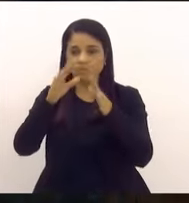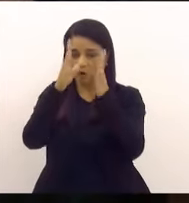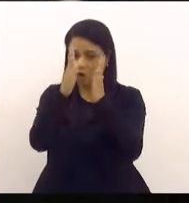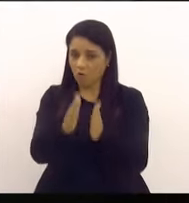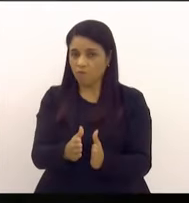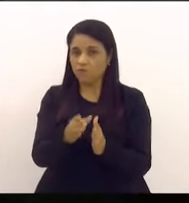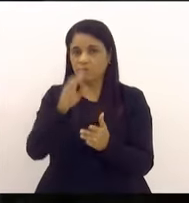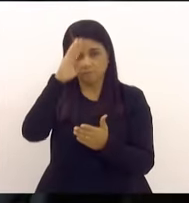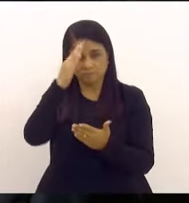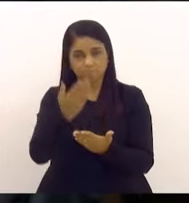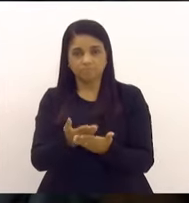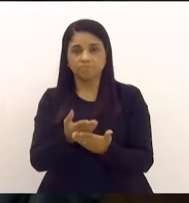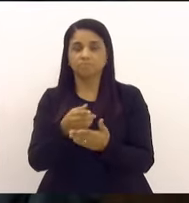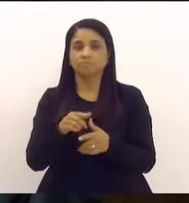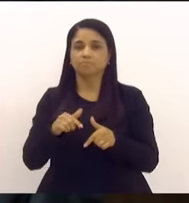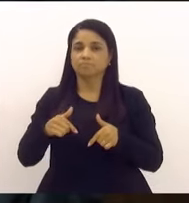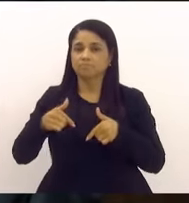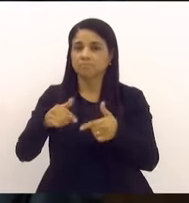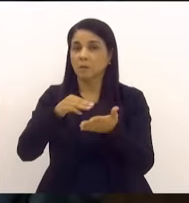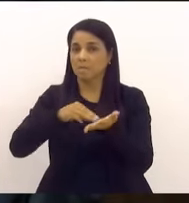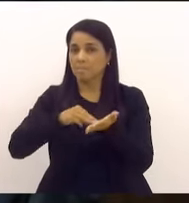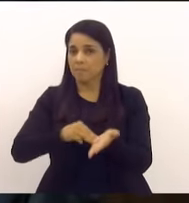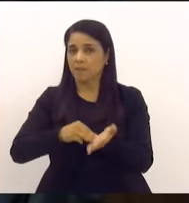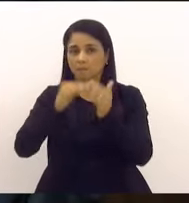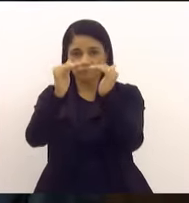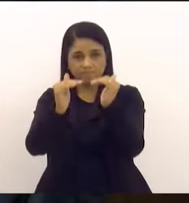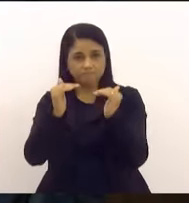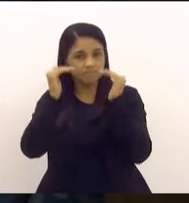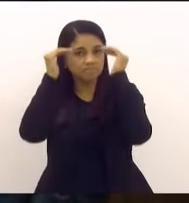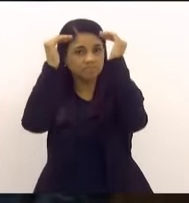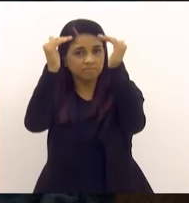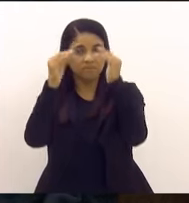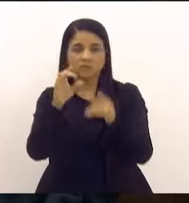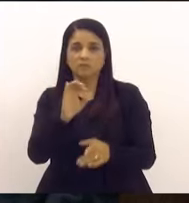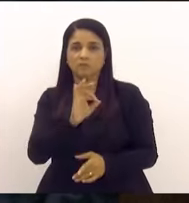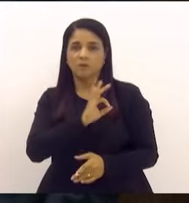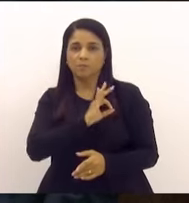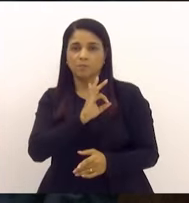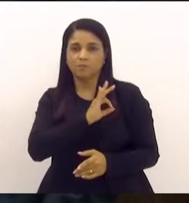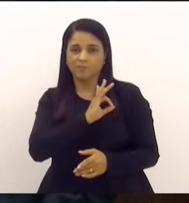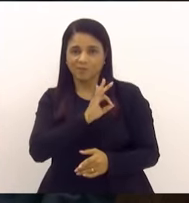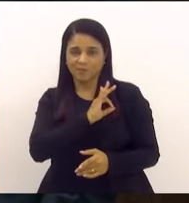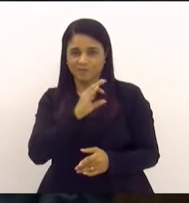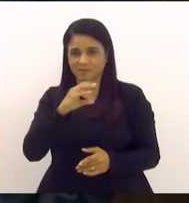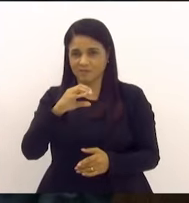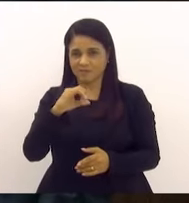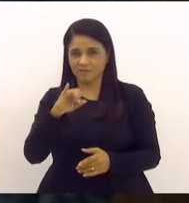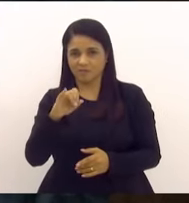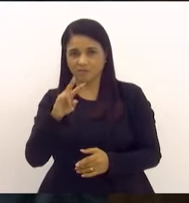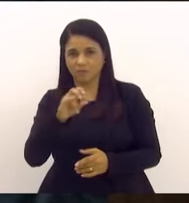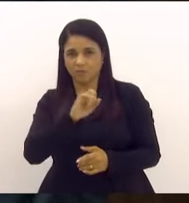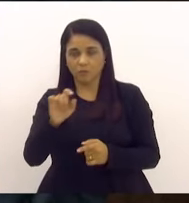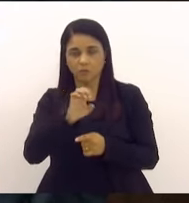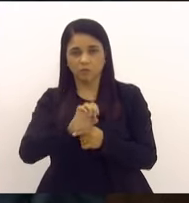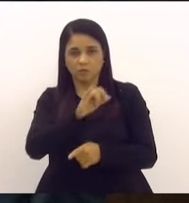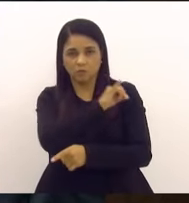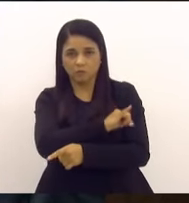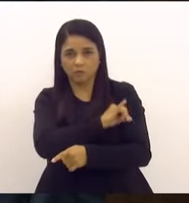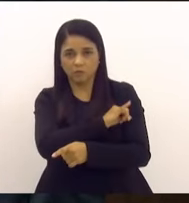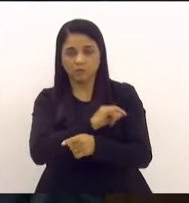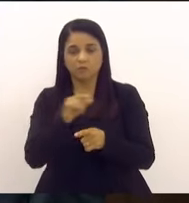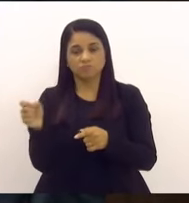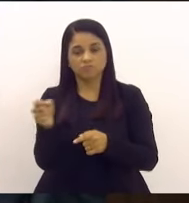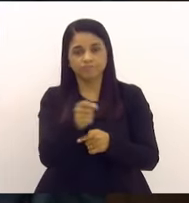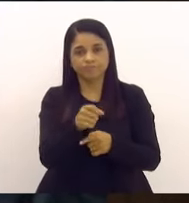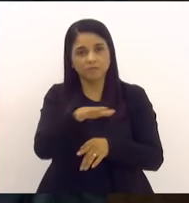e serão exercidas por membros das classes mais elevadas da Polícia Civil do Estado do Rio de Janeiro,